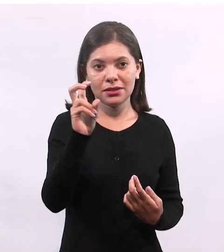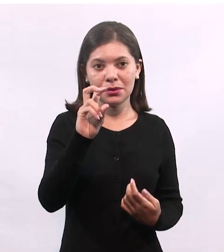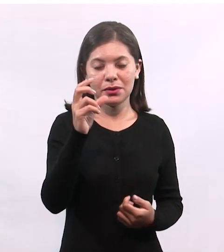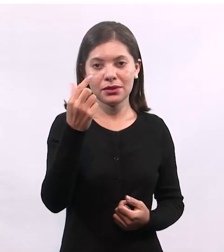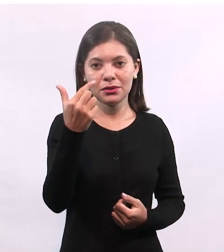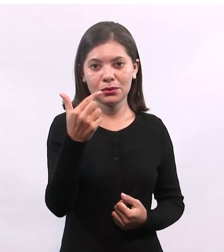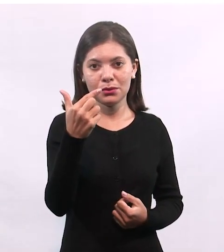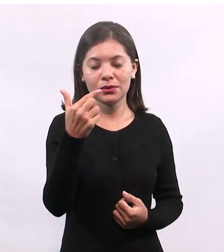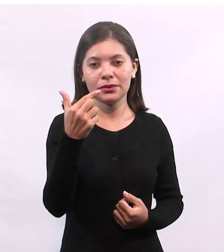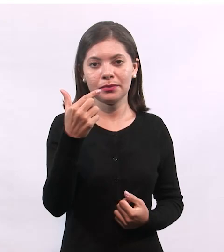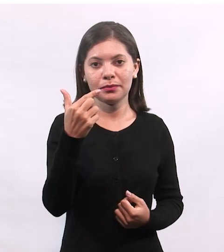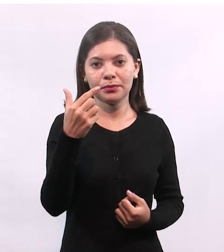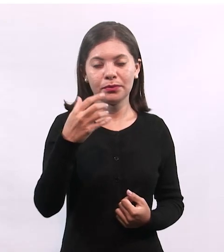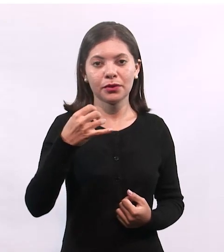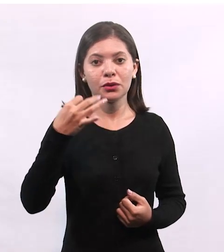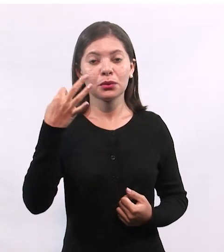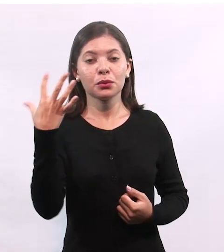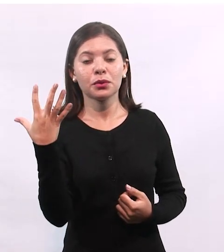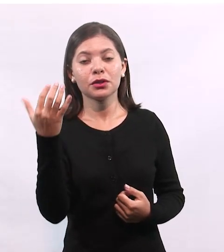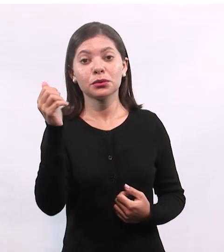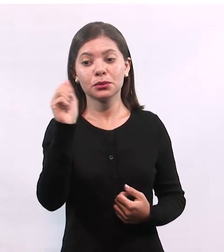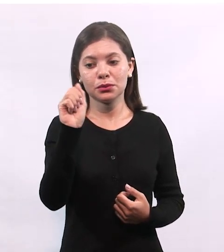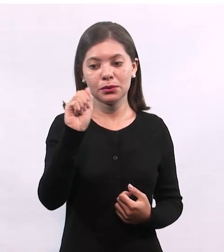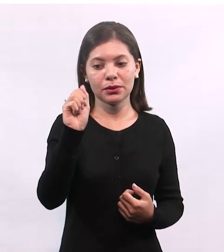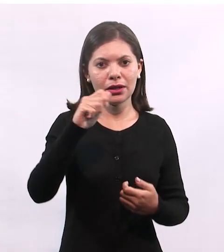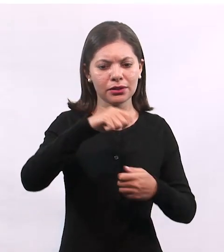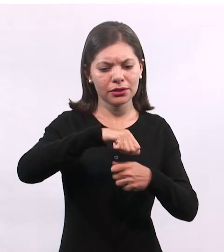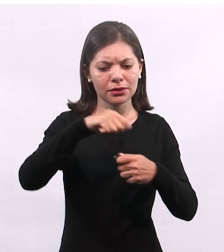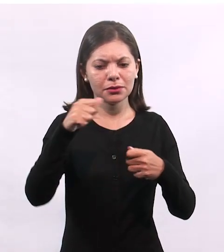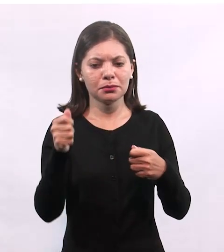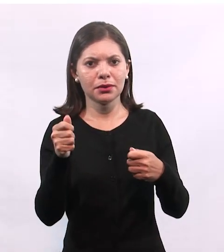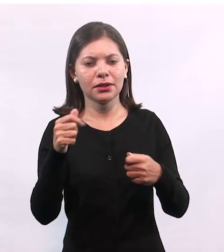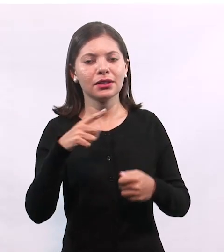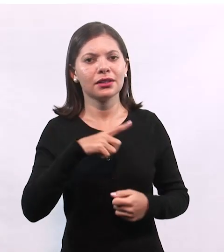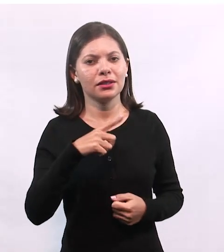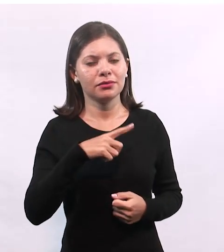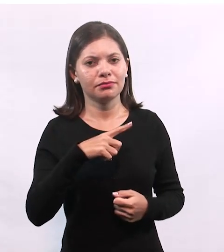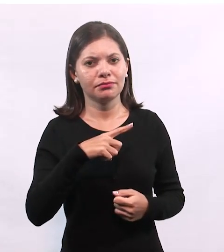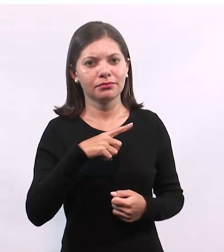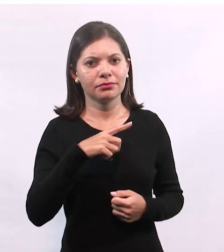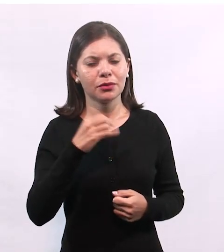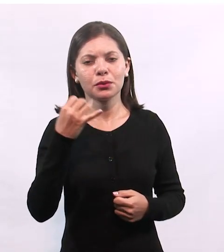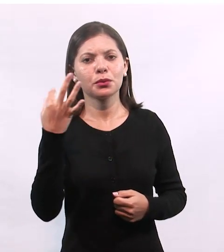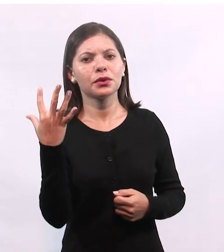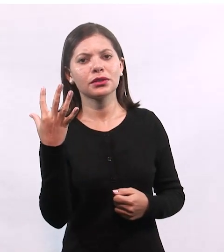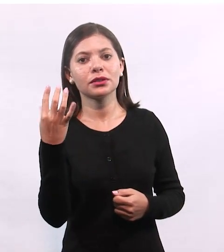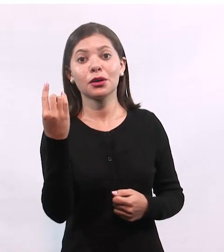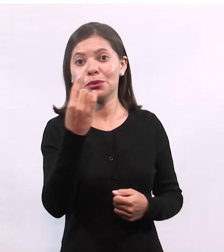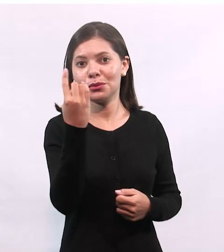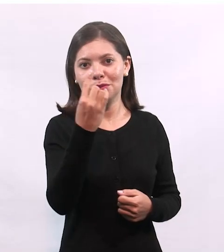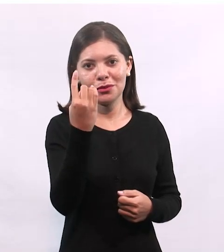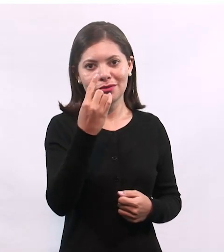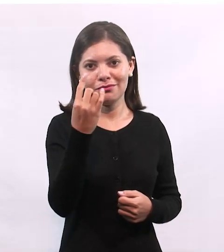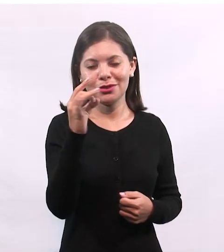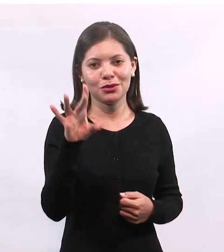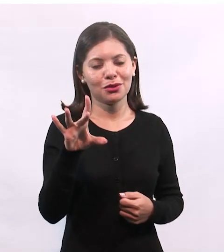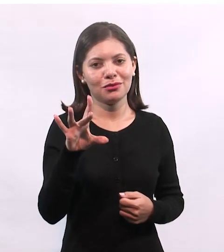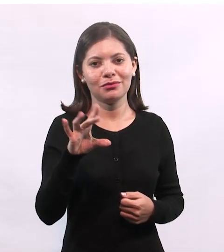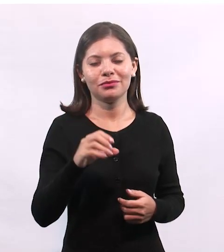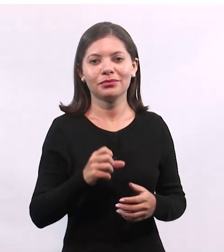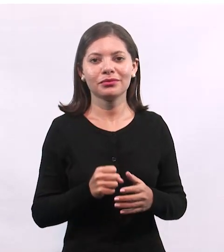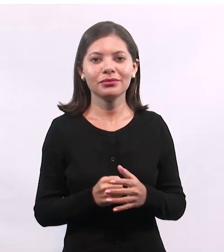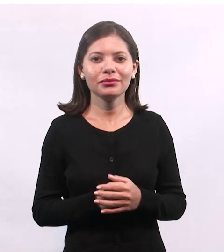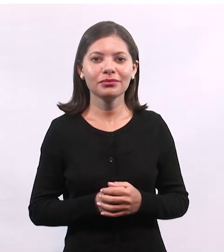cartas e quantos de espada eu tenho nesse baralho eu só tenho uma carta